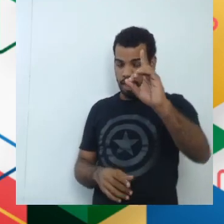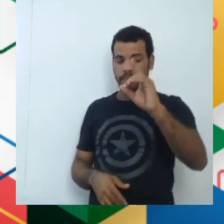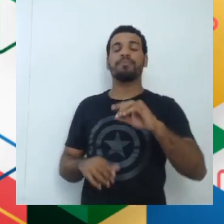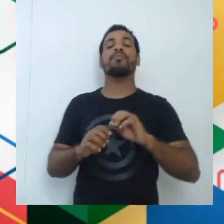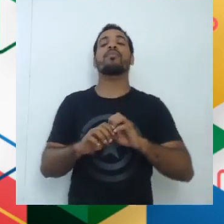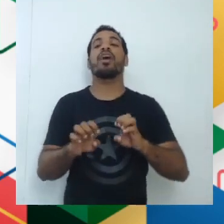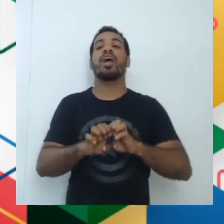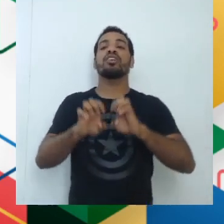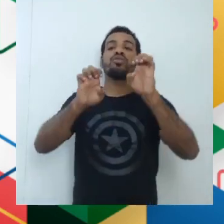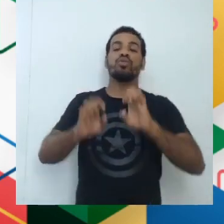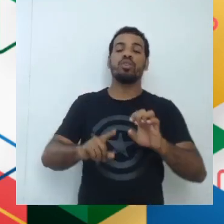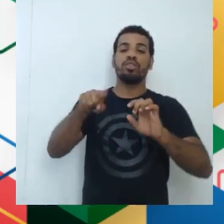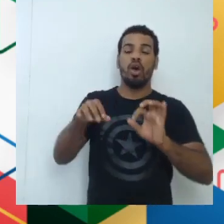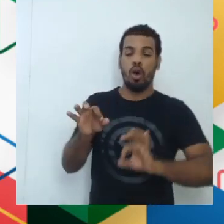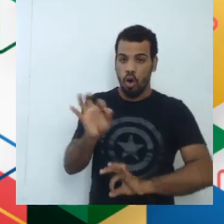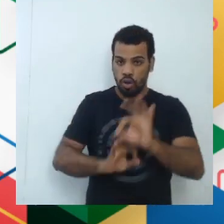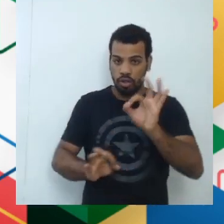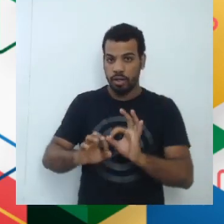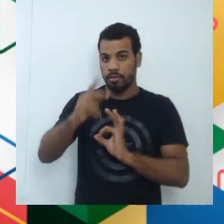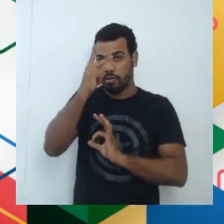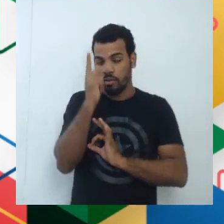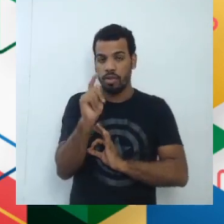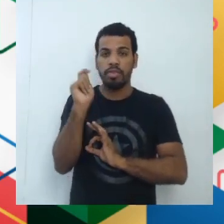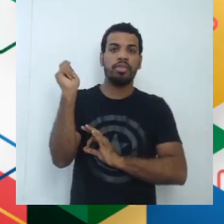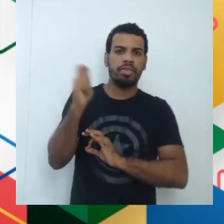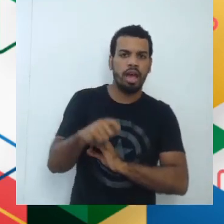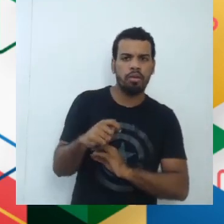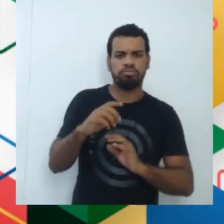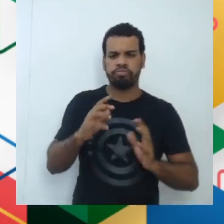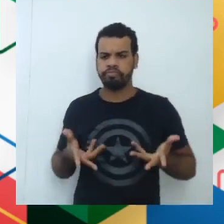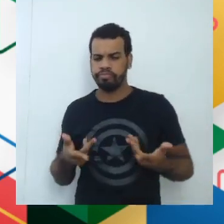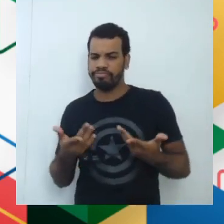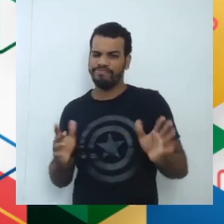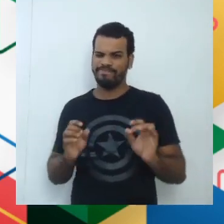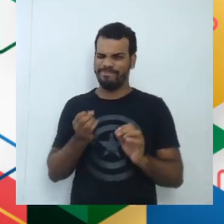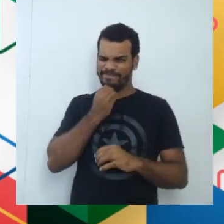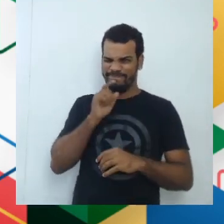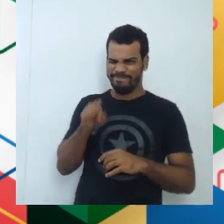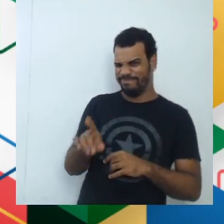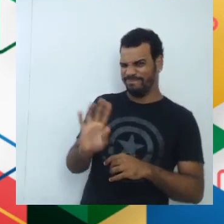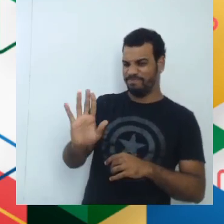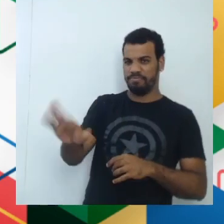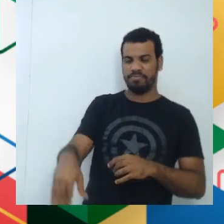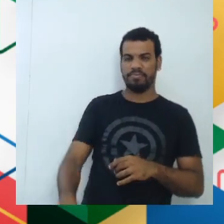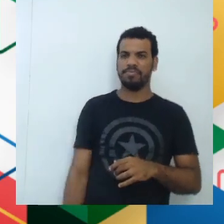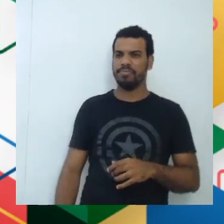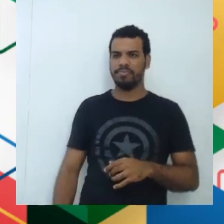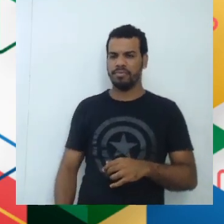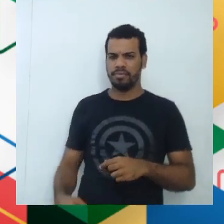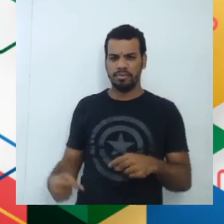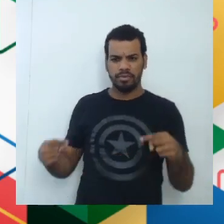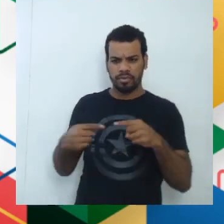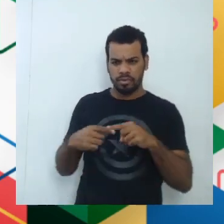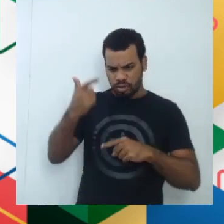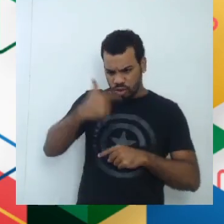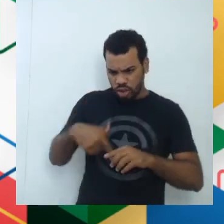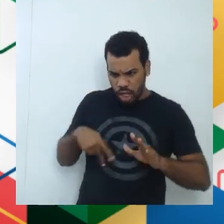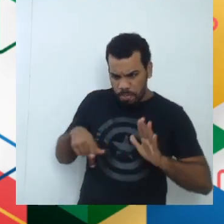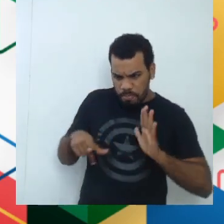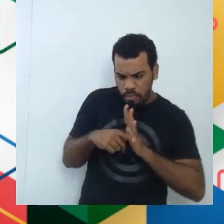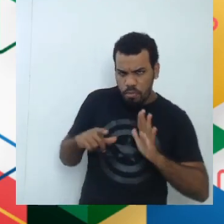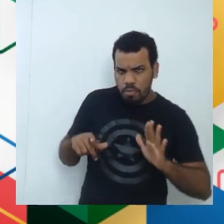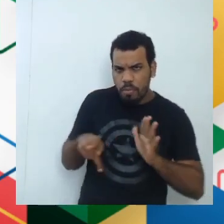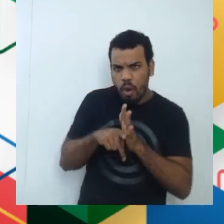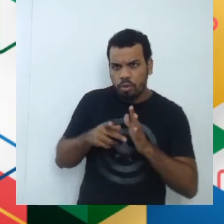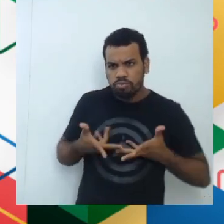determinar a posição das pessoas de acordo com suas aptidões latentes. Não é bem isso, não é? Não é de acordo com as suas aptidões latentes. E a letra